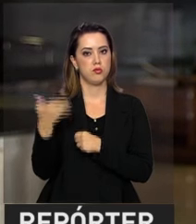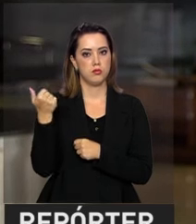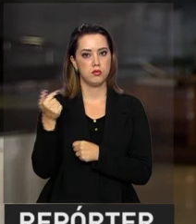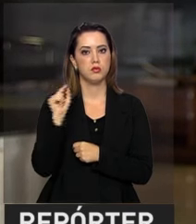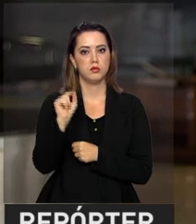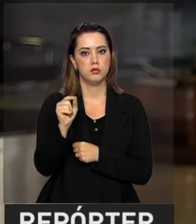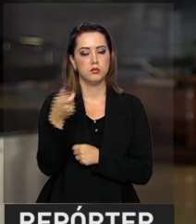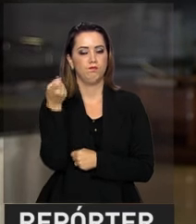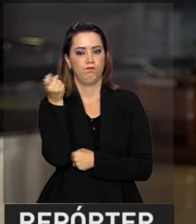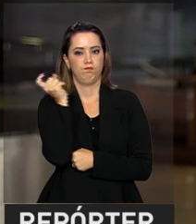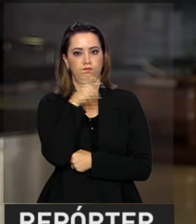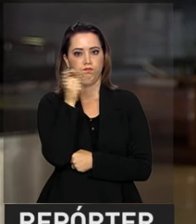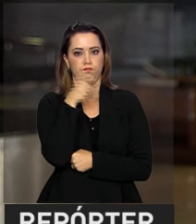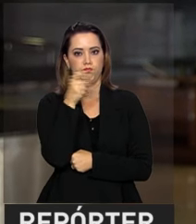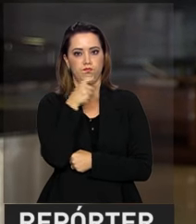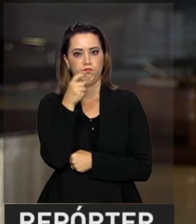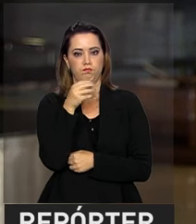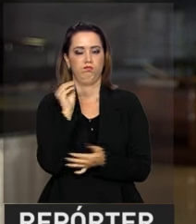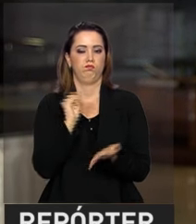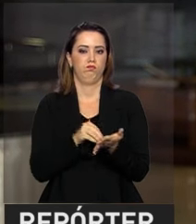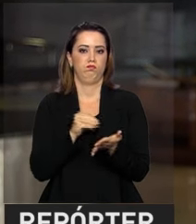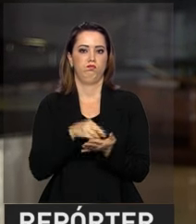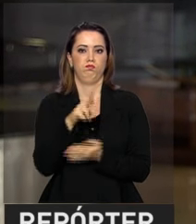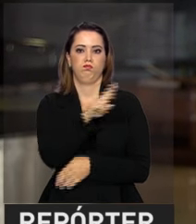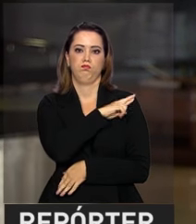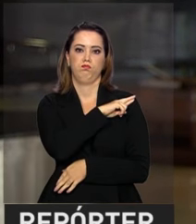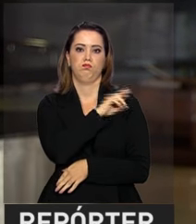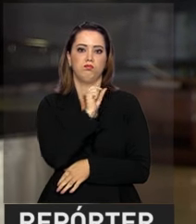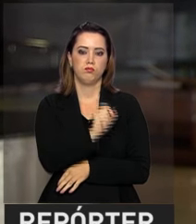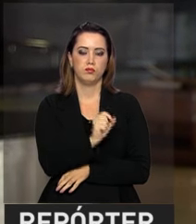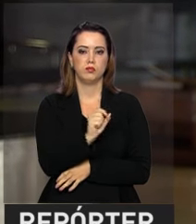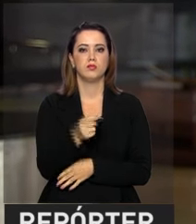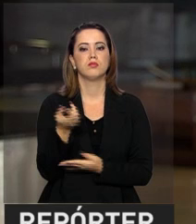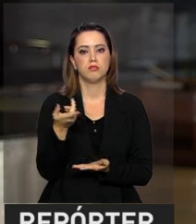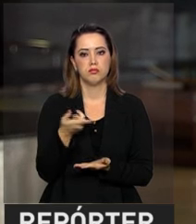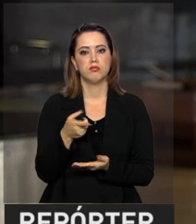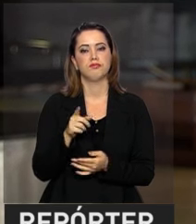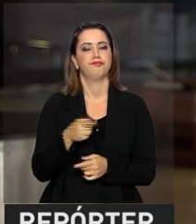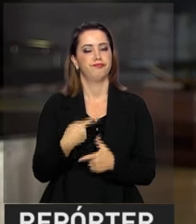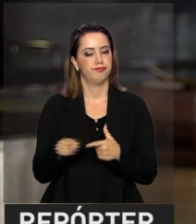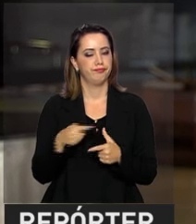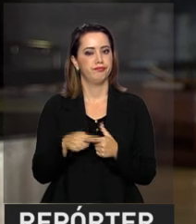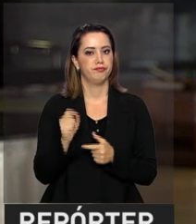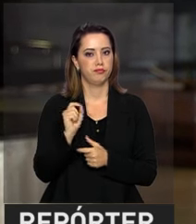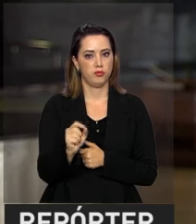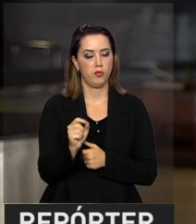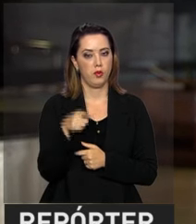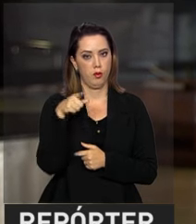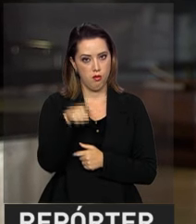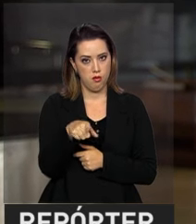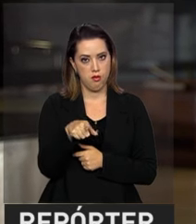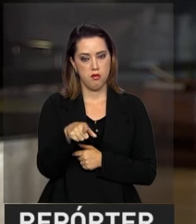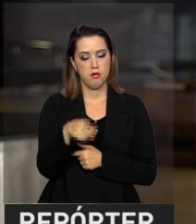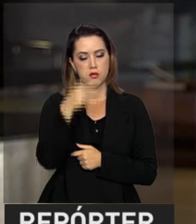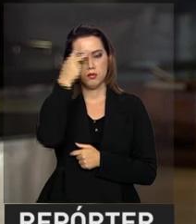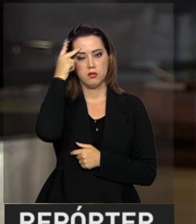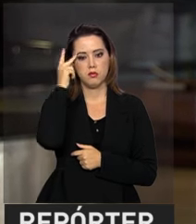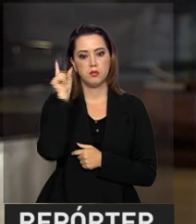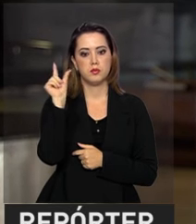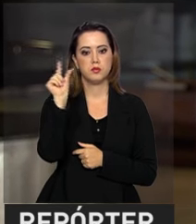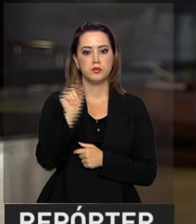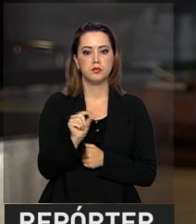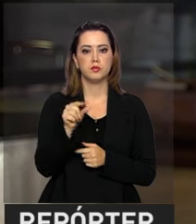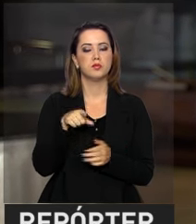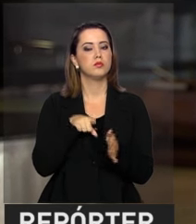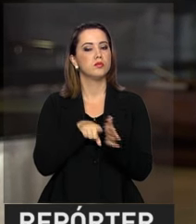leviana, irresponsável e criminosa. Este delator, para ter a pena reduzida no contexto de condenações da Operação Lava